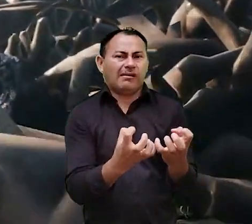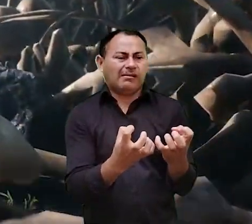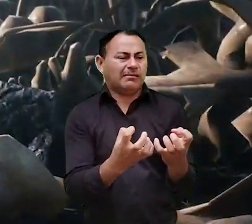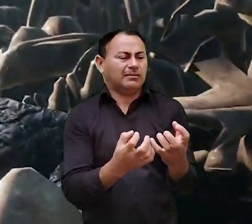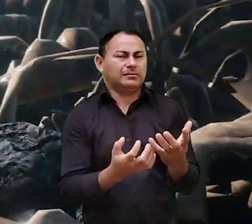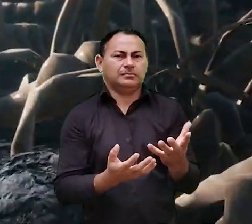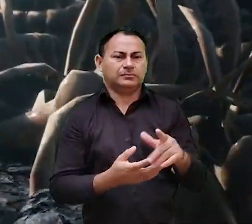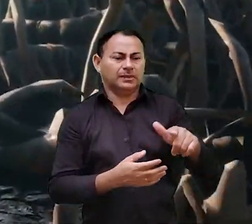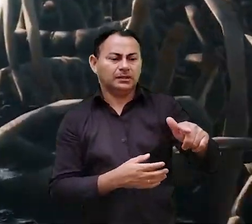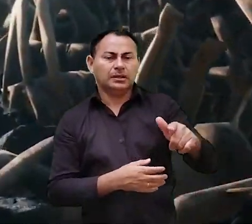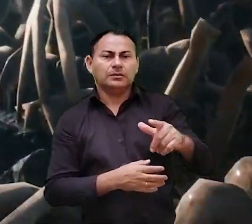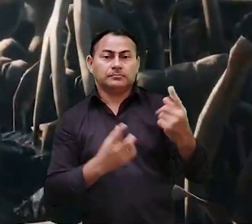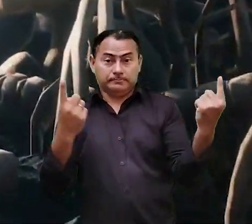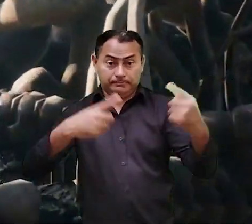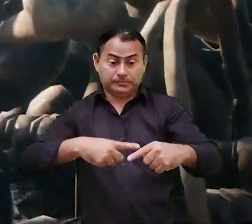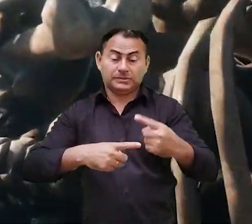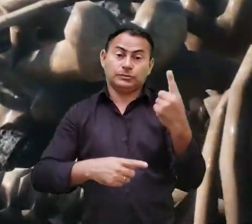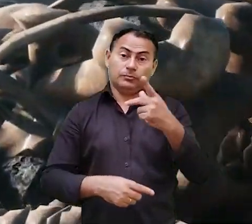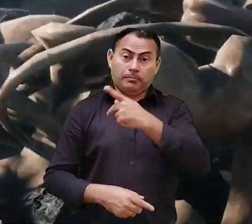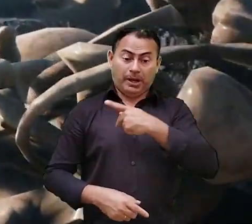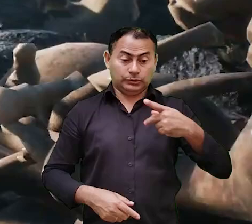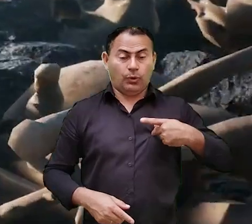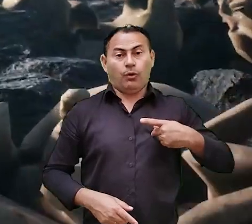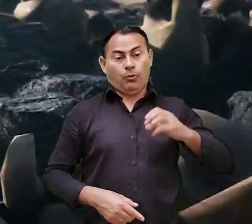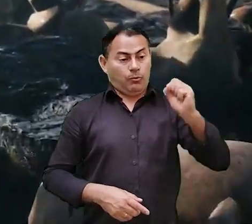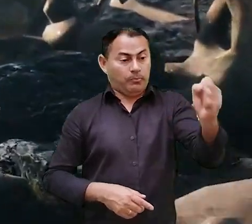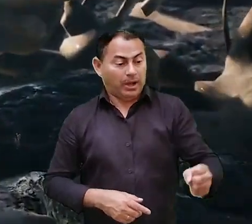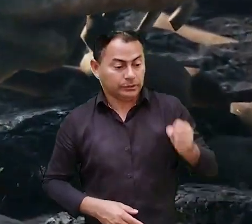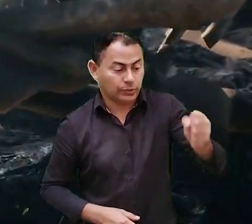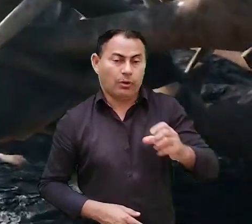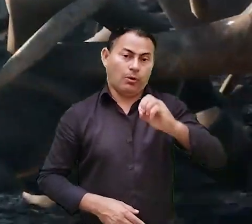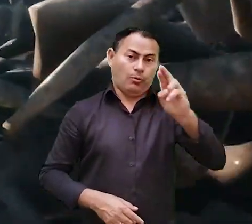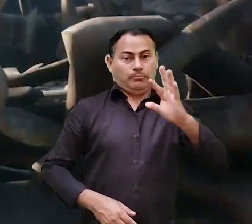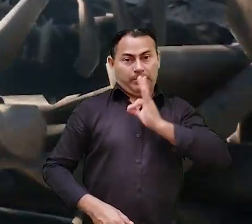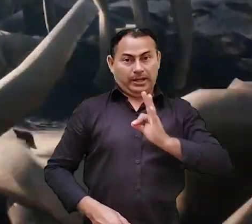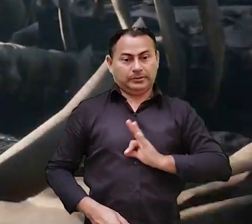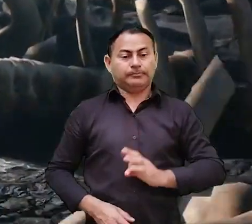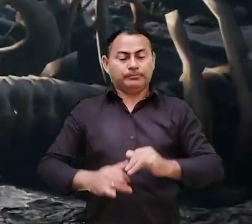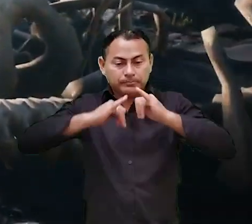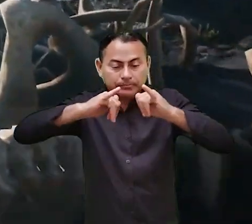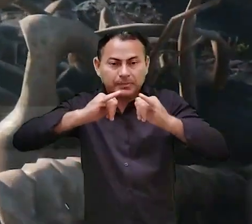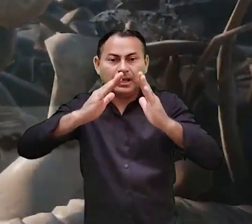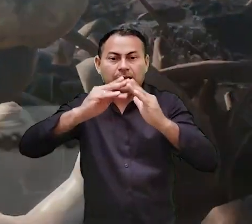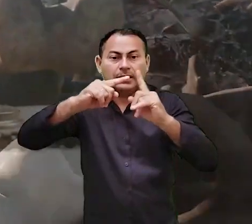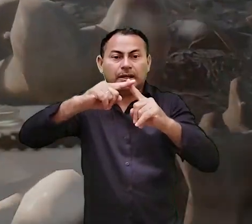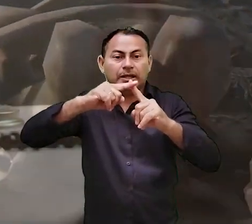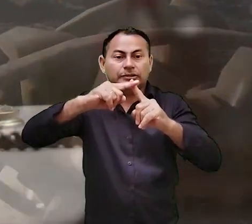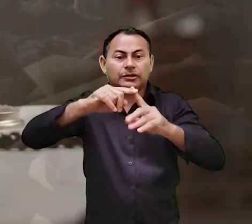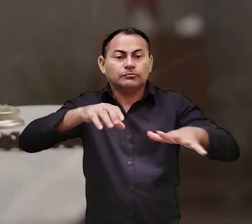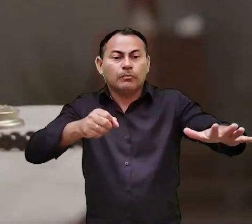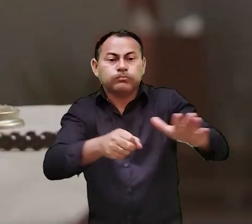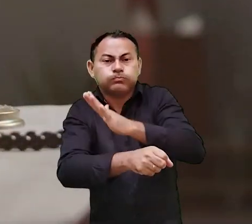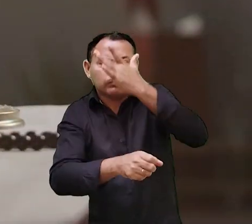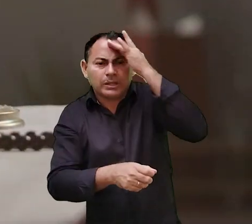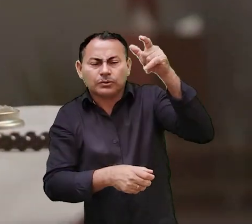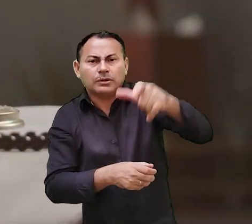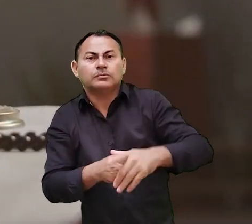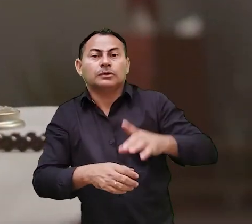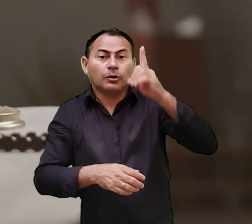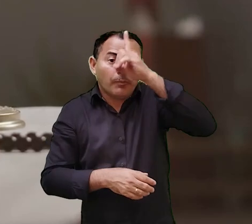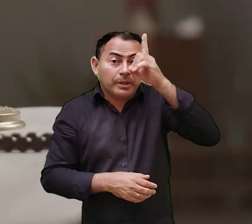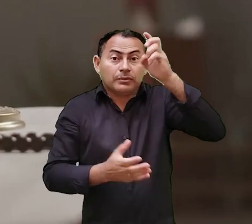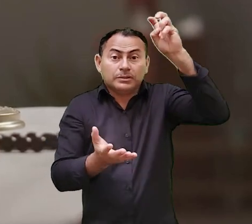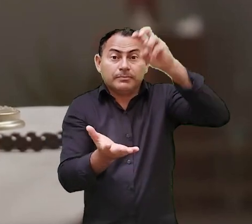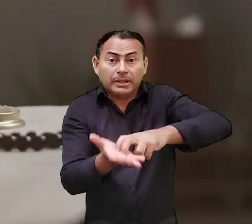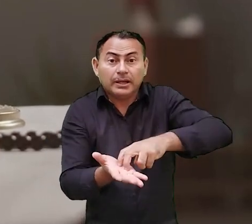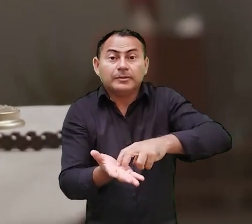todos secos. Muitas vezes, este é o desafio de um pastor, e é assim que ele se sente, pregando para uma igreja cheia de ossos secos em